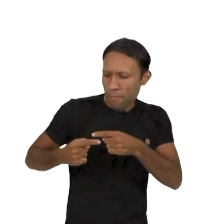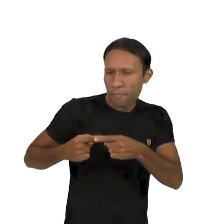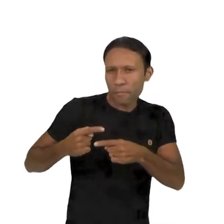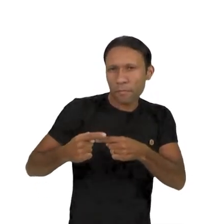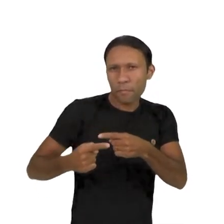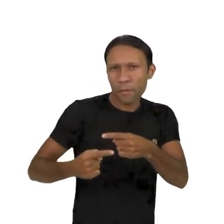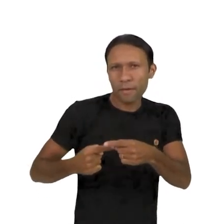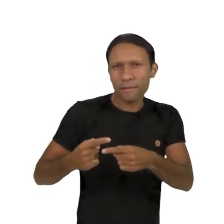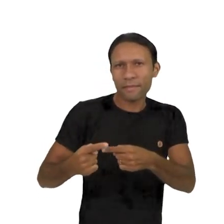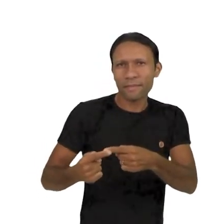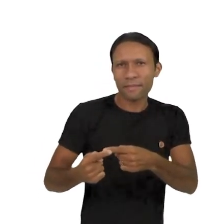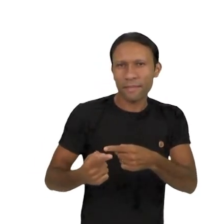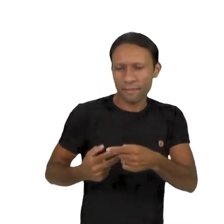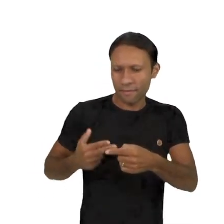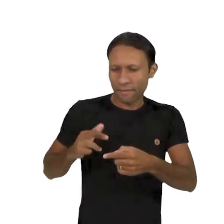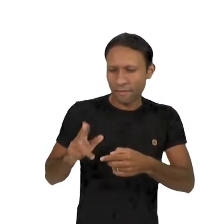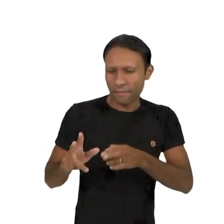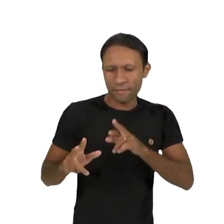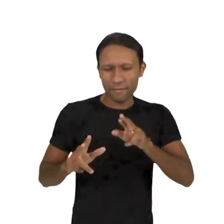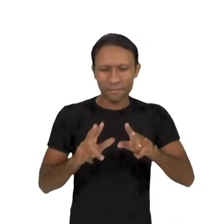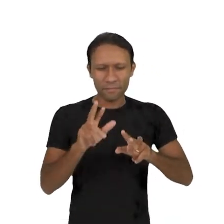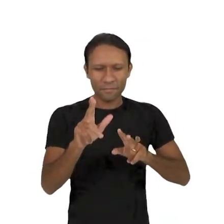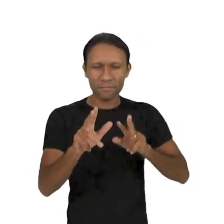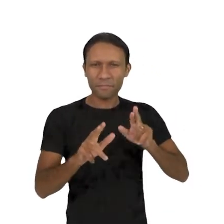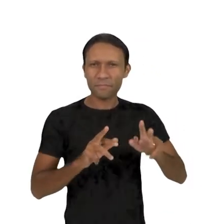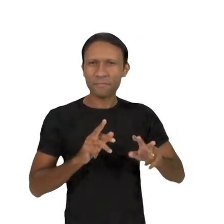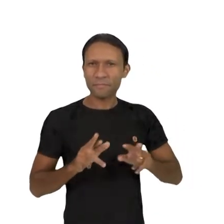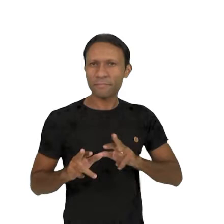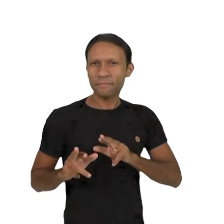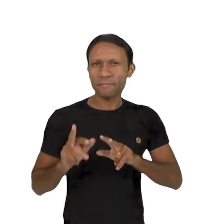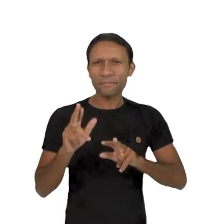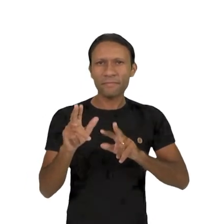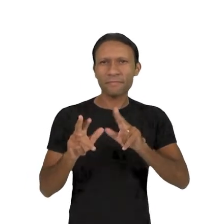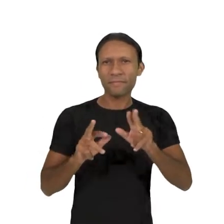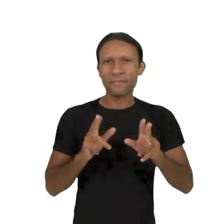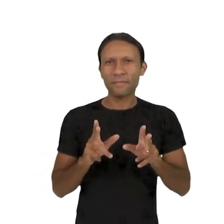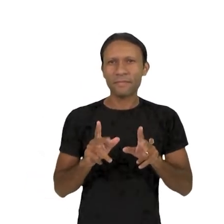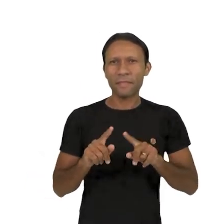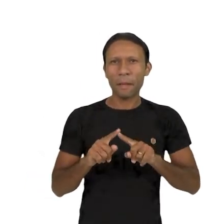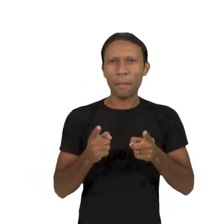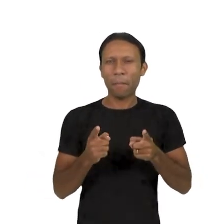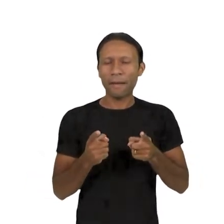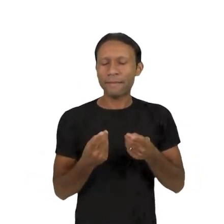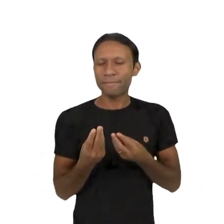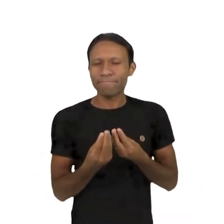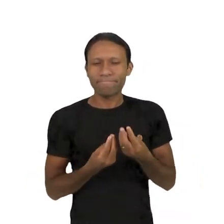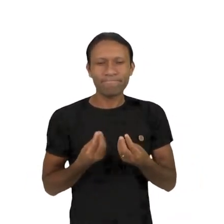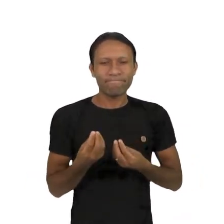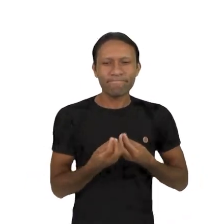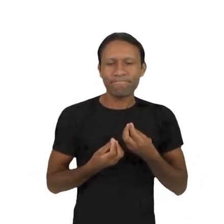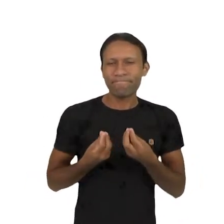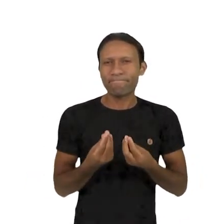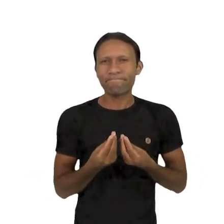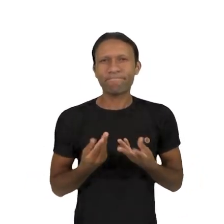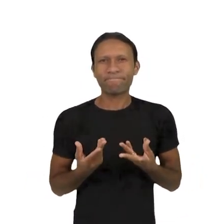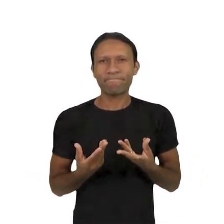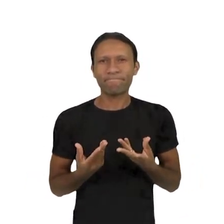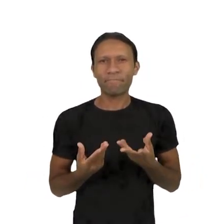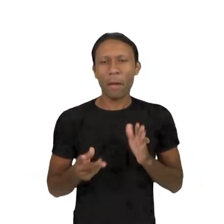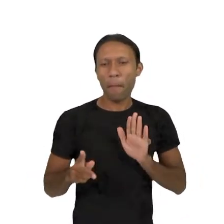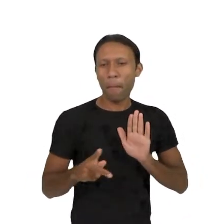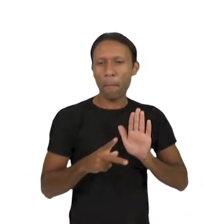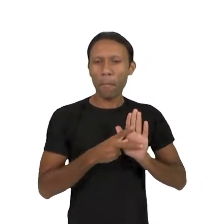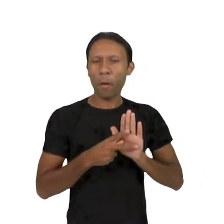diferenciação, né? Elas são, elas têm definição, tá? Elas têm finalidades próprias